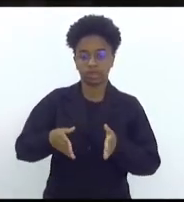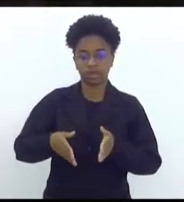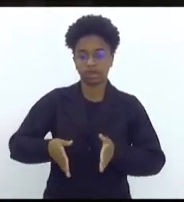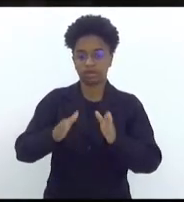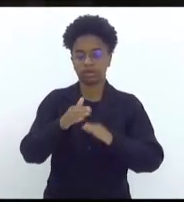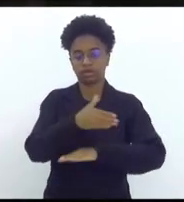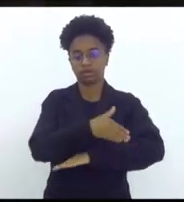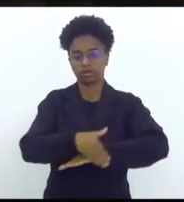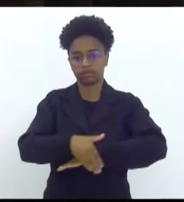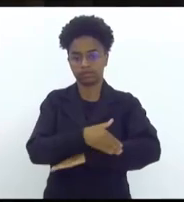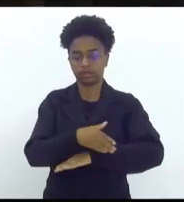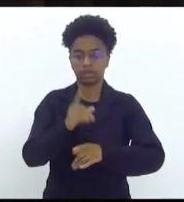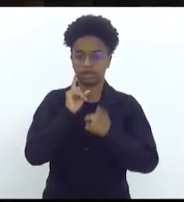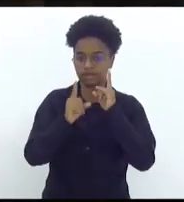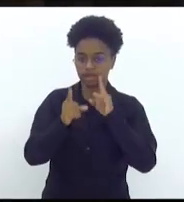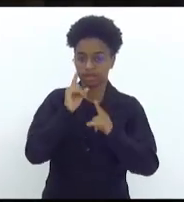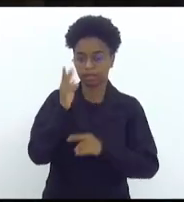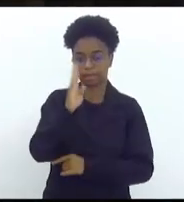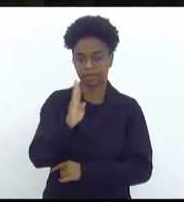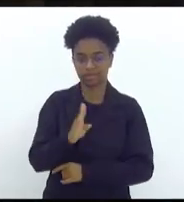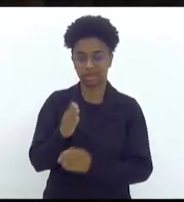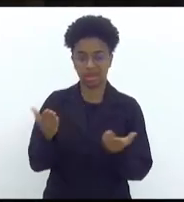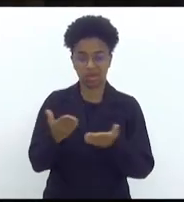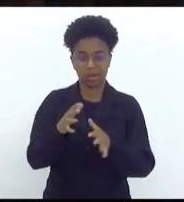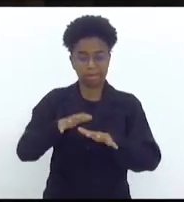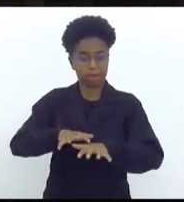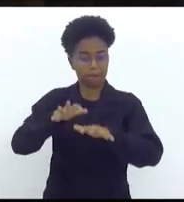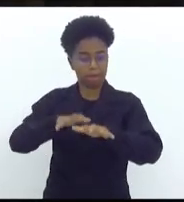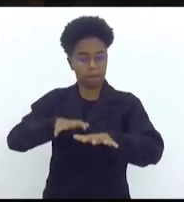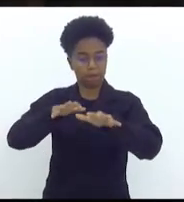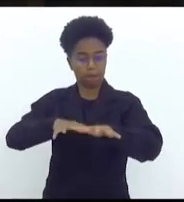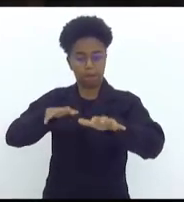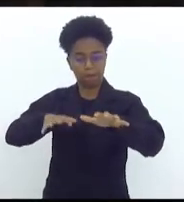a essa hora é um congestionamento brutal